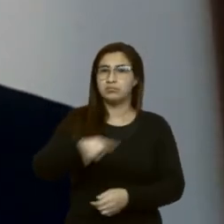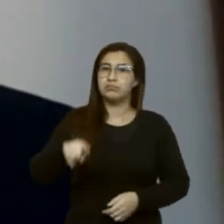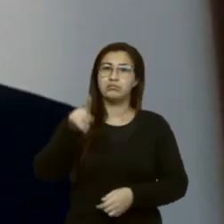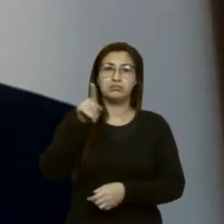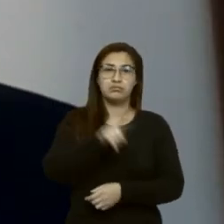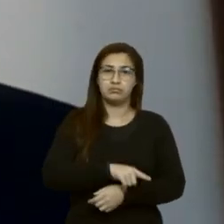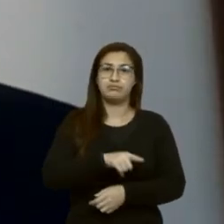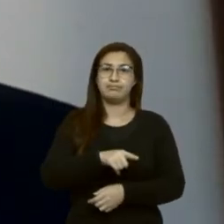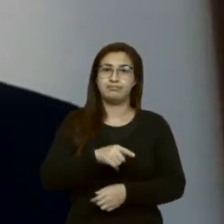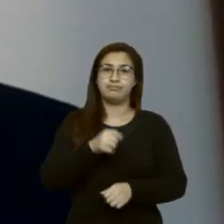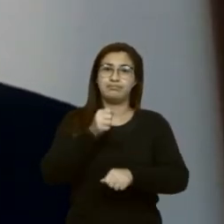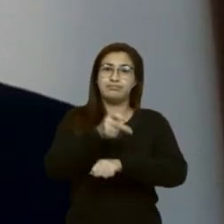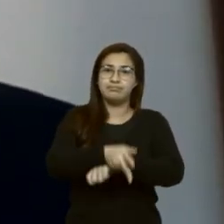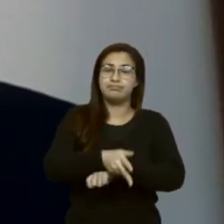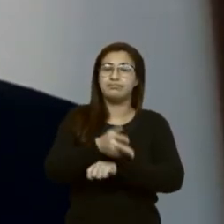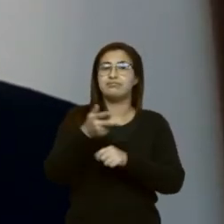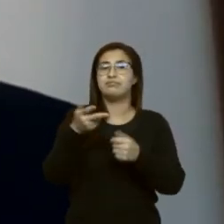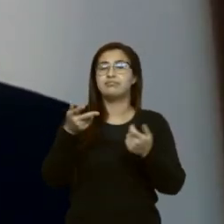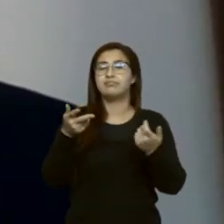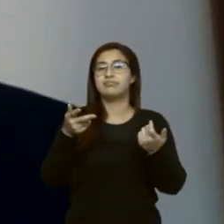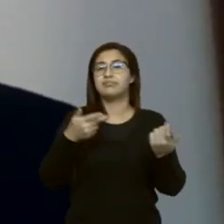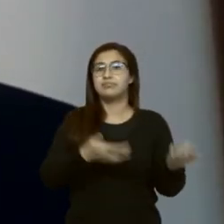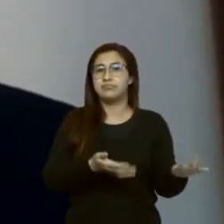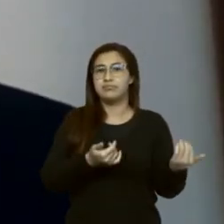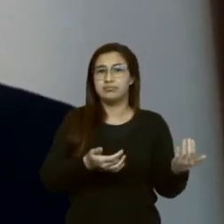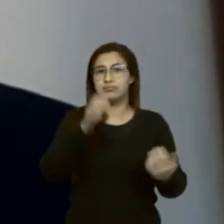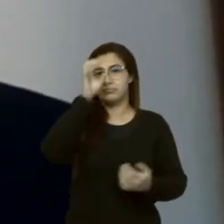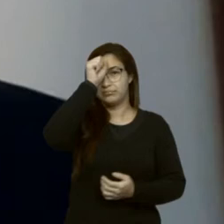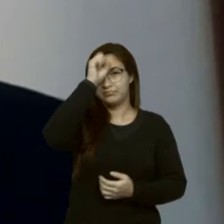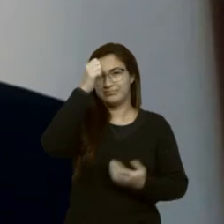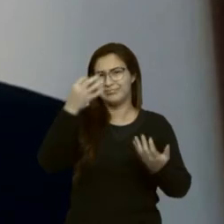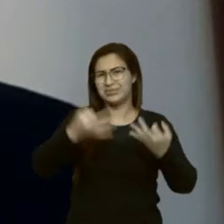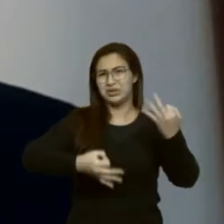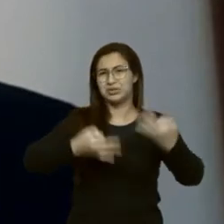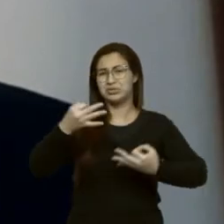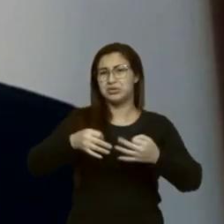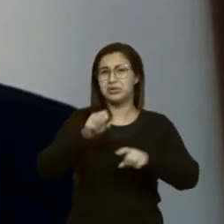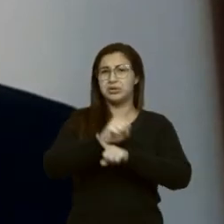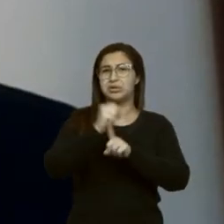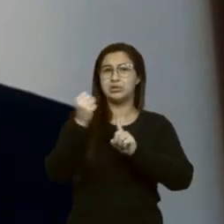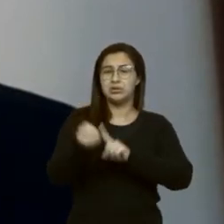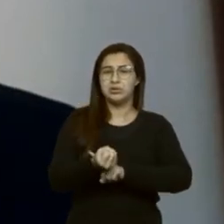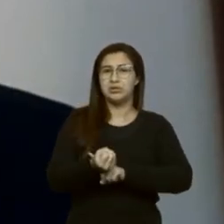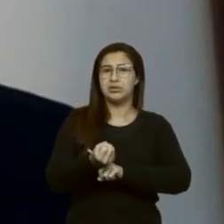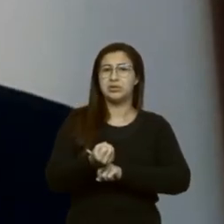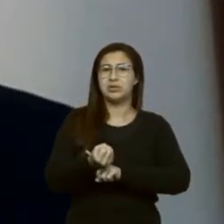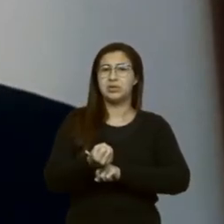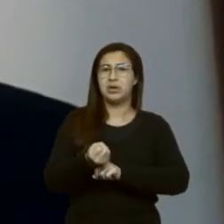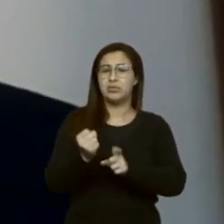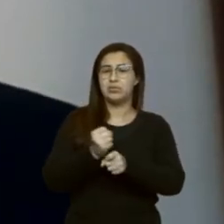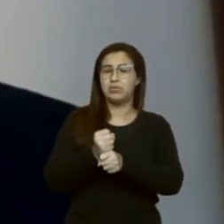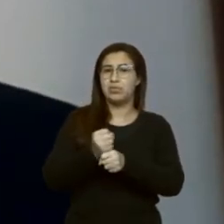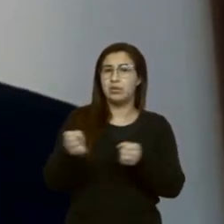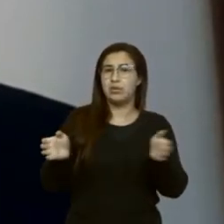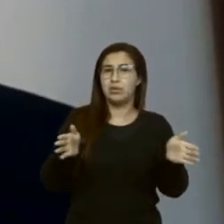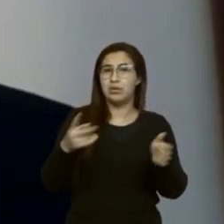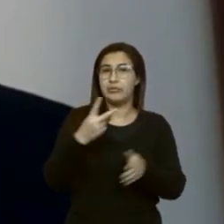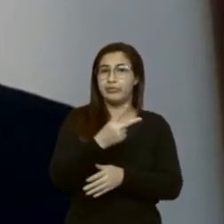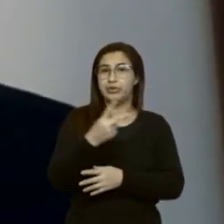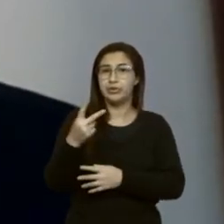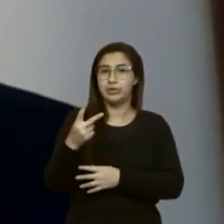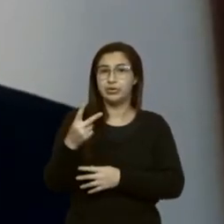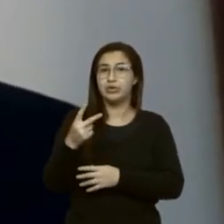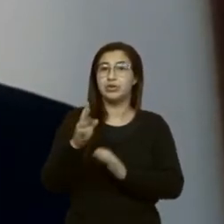aprendiz. Esse programa de justiça social, que garante há mais de 22 anos o acesso do